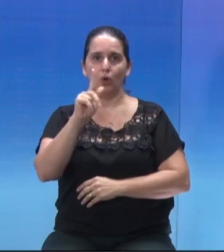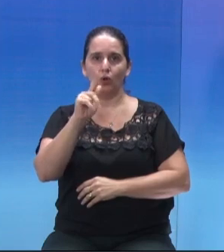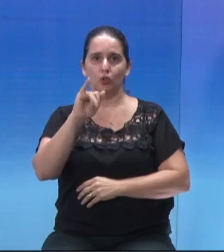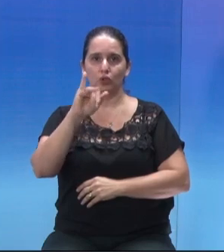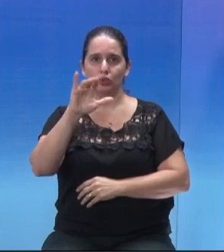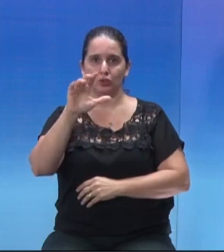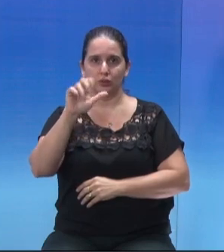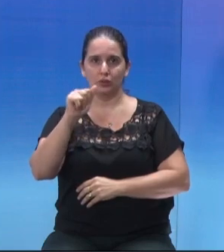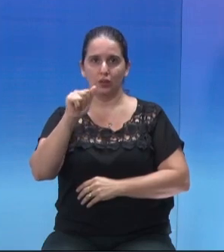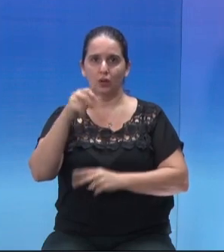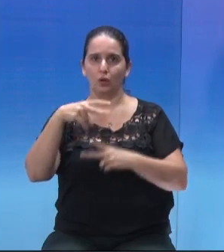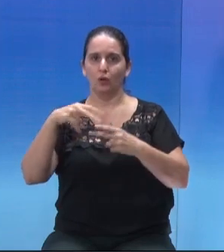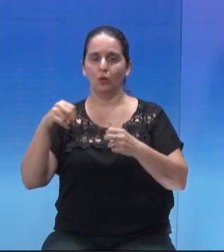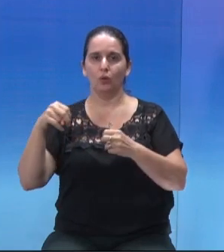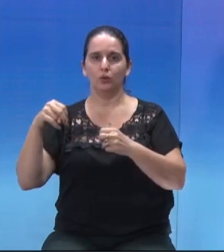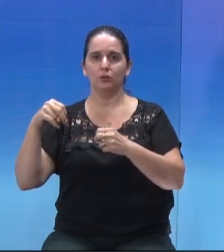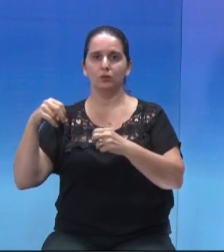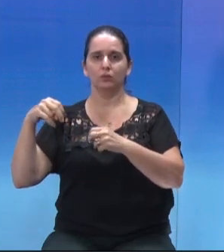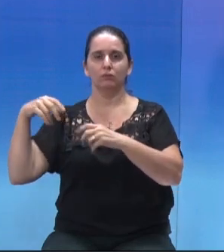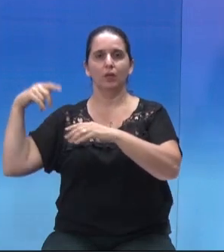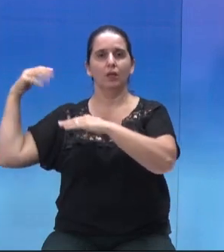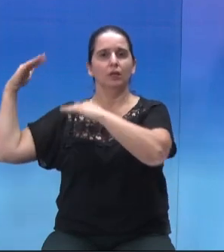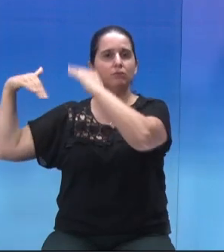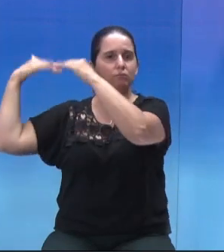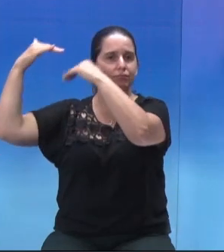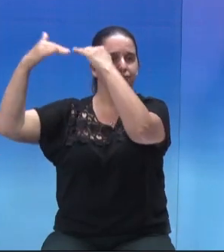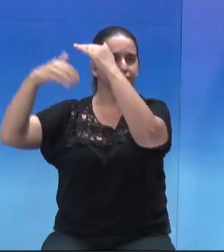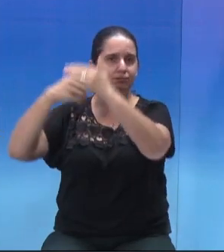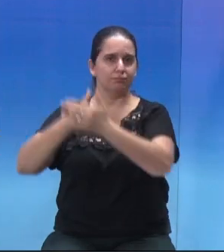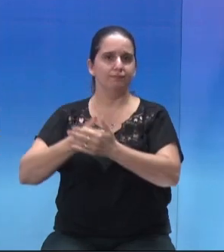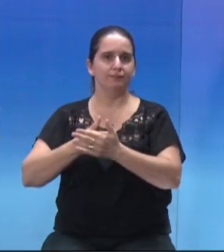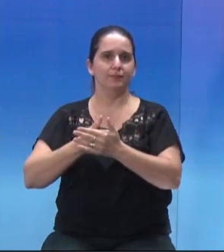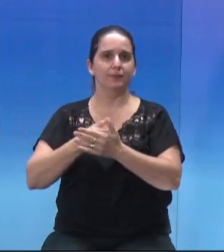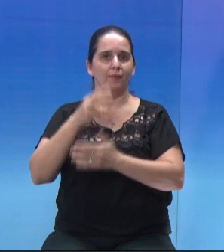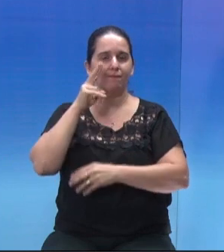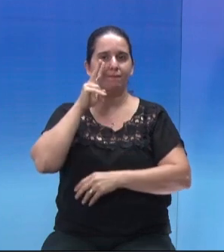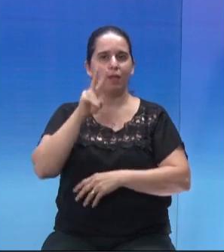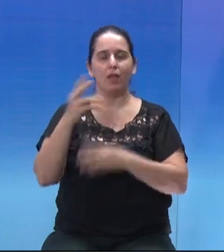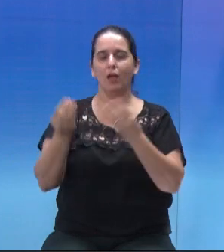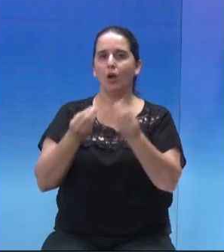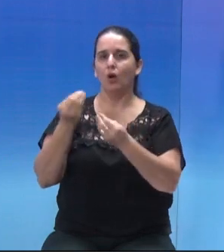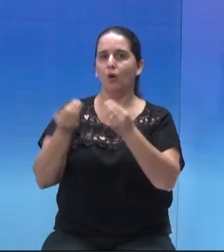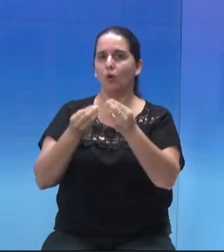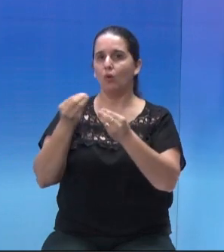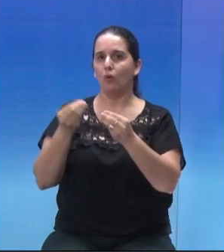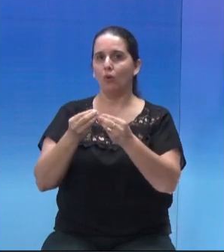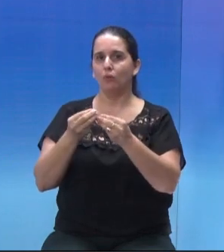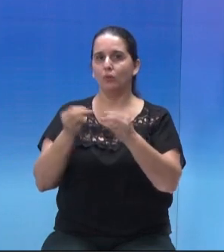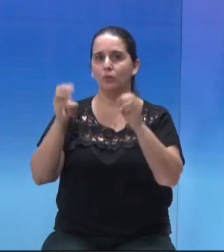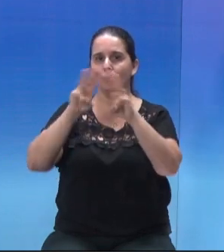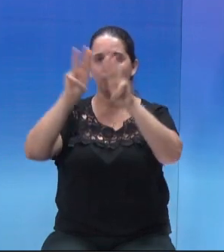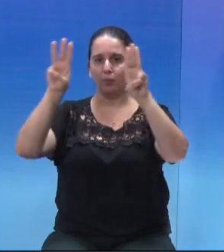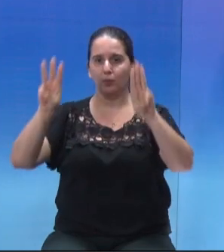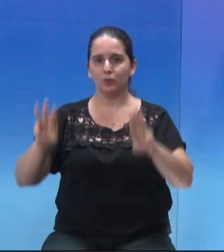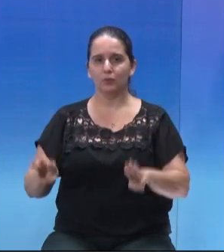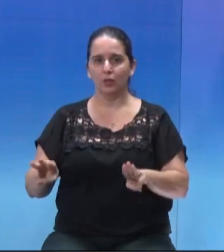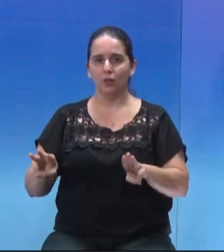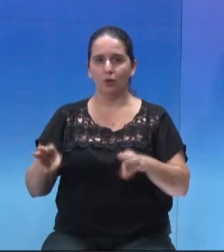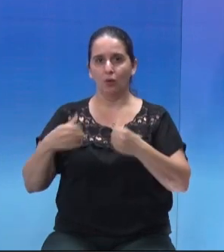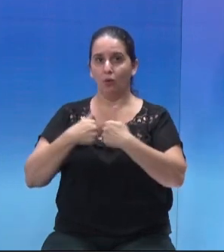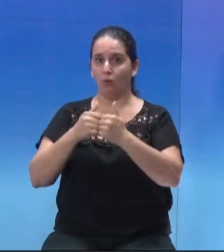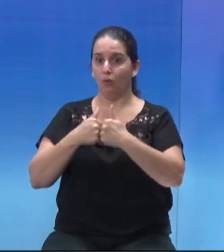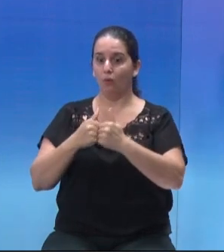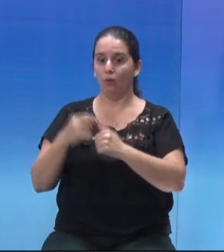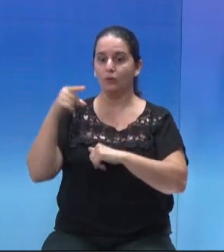a figura, a gente vai entender que o museu, olhar com calma agora, que o ônibus está no